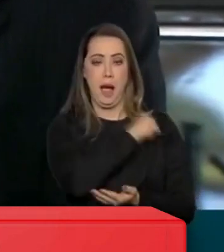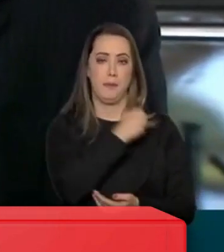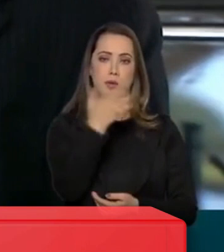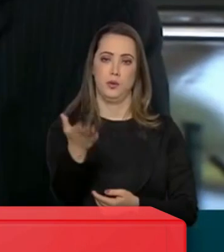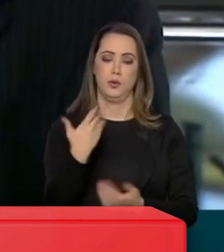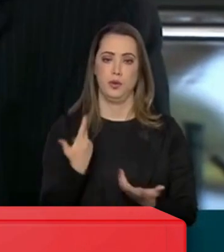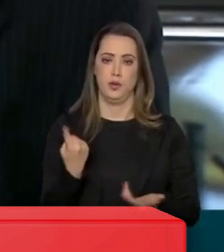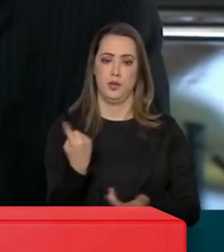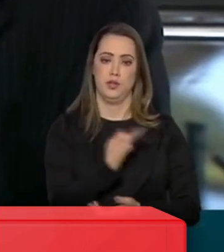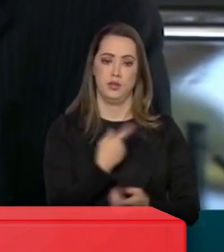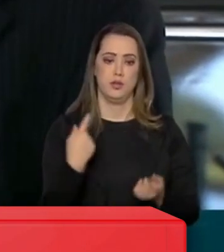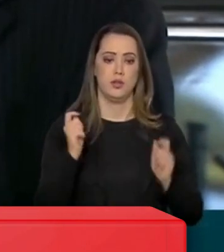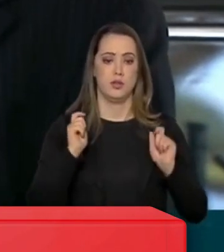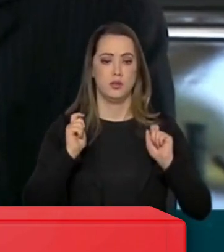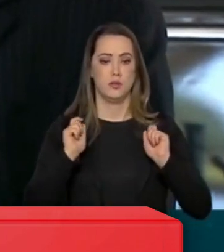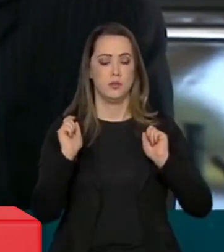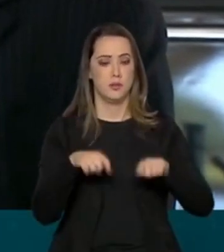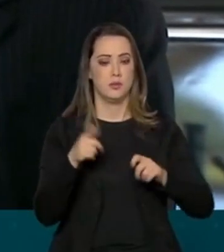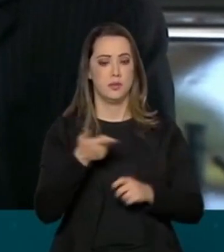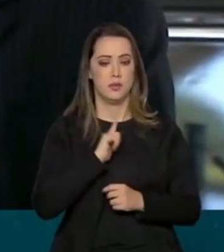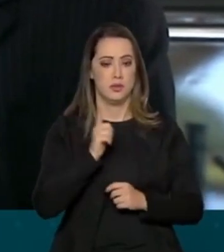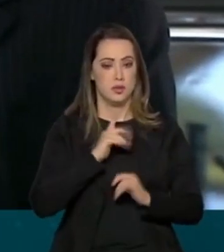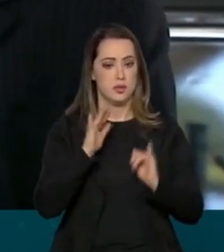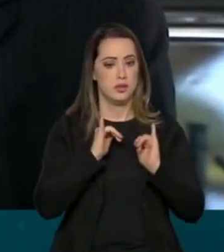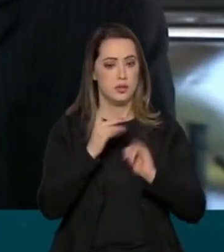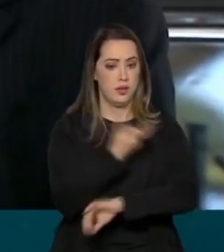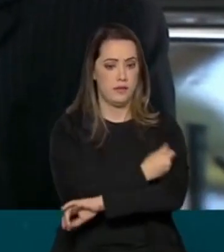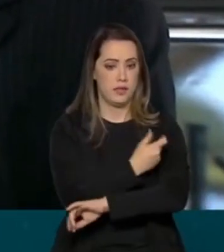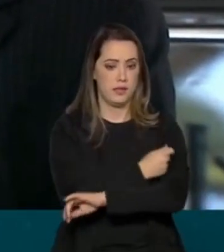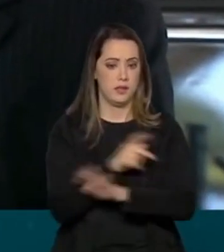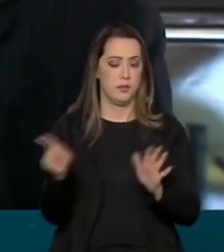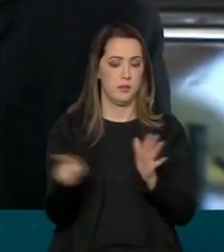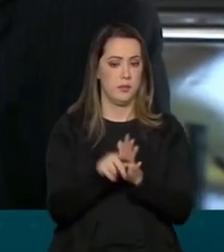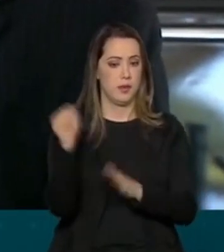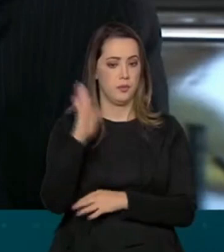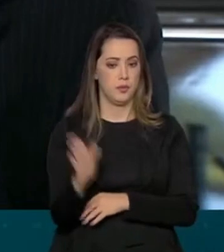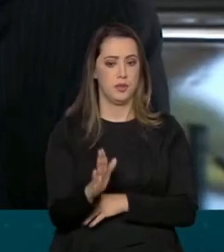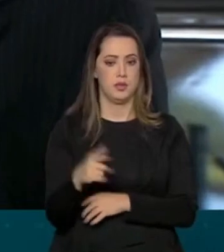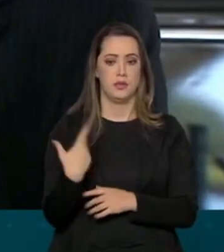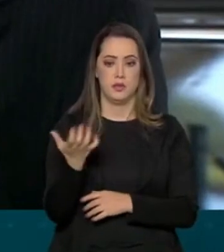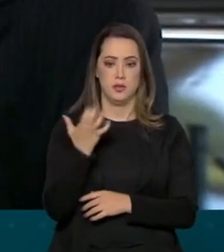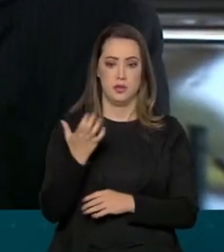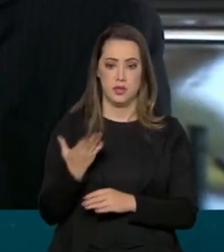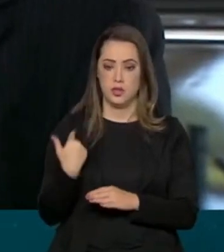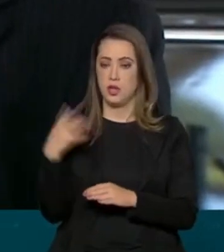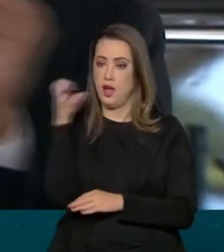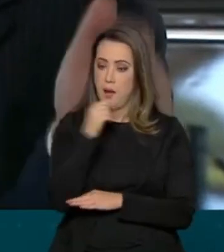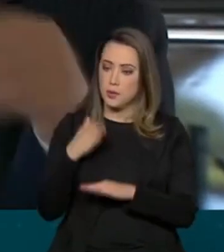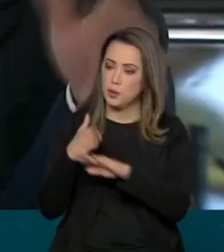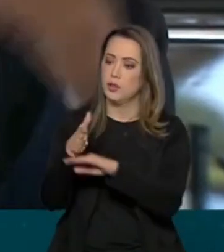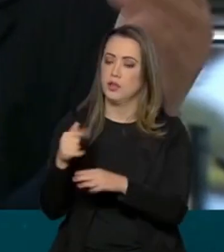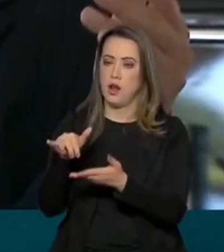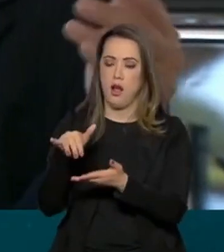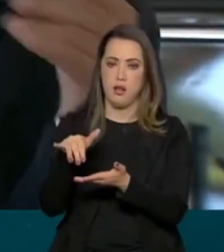possível a gente poder ter essa vacina nacional. A minha previsão era fazer isso assim que eles entrassem. E eles começaram